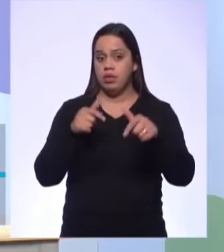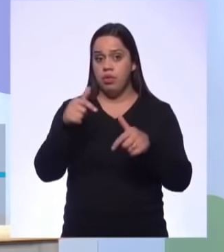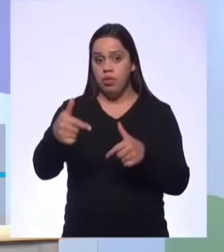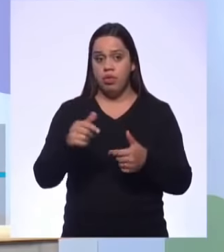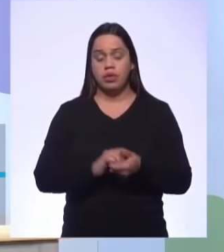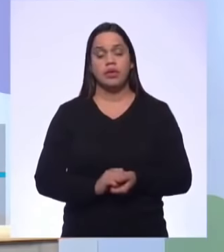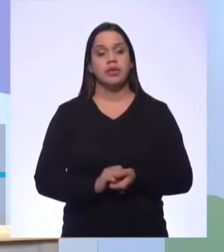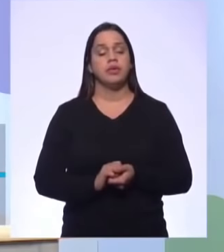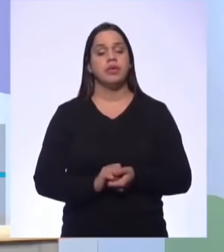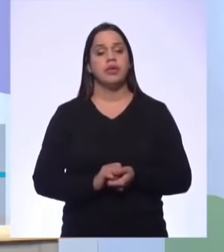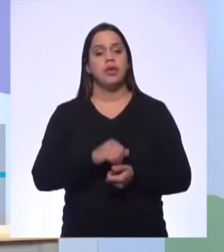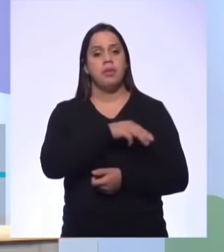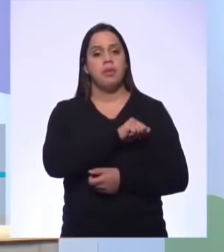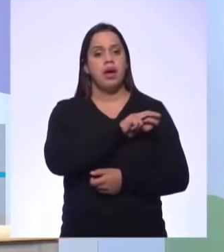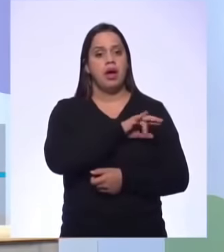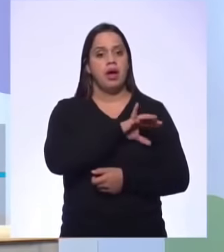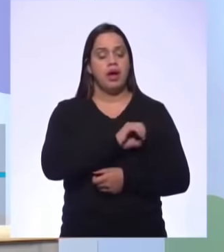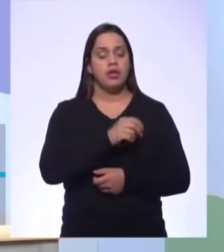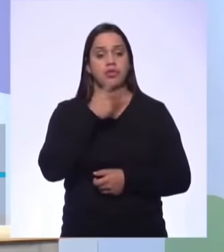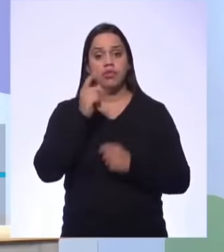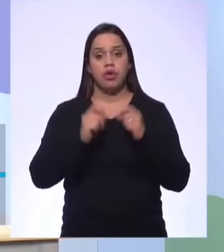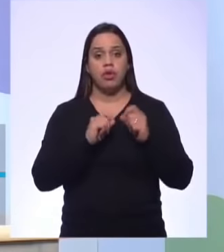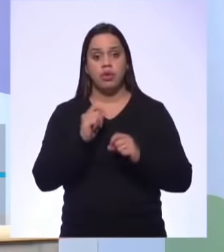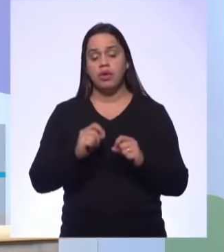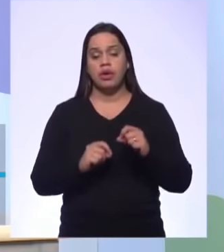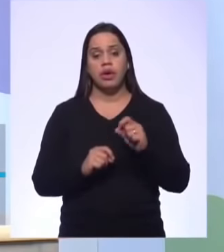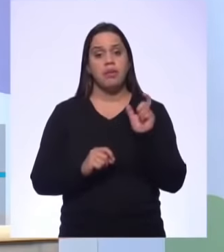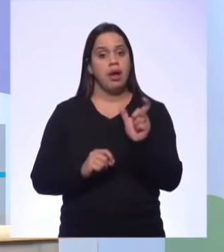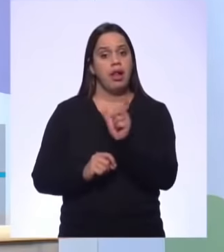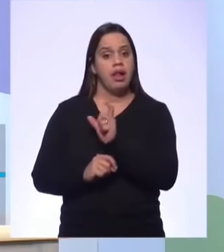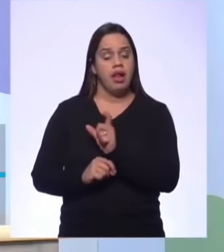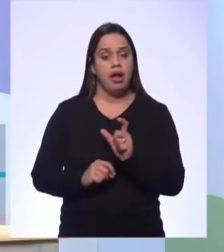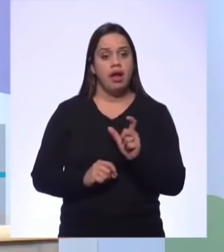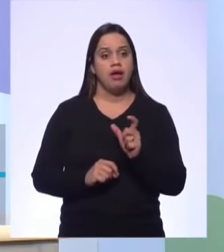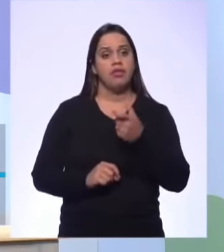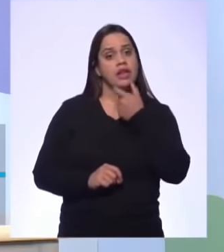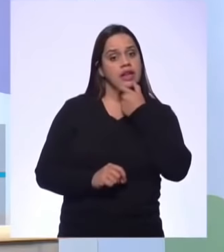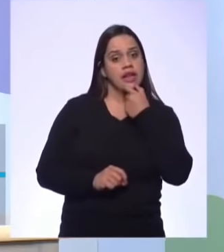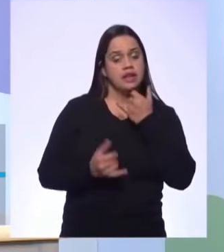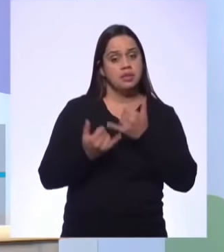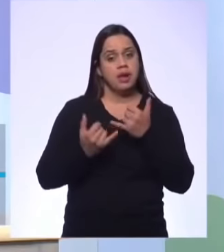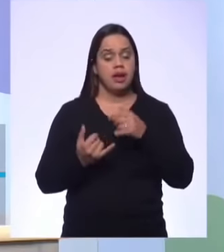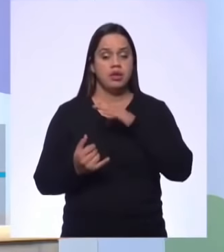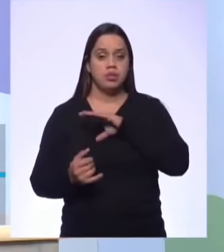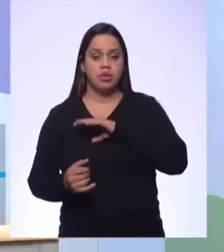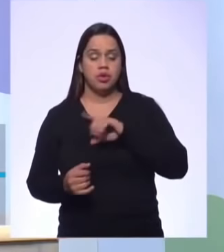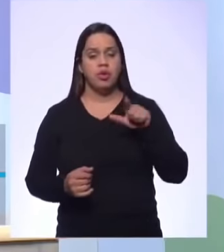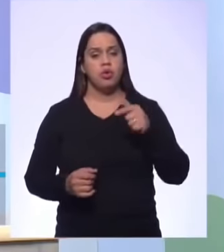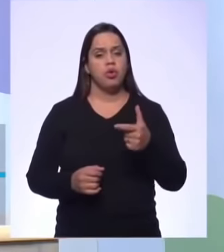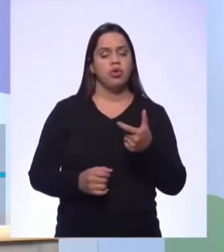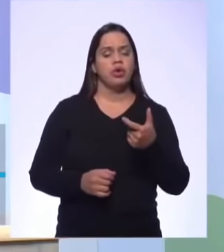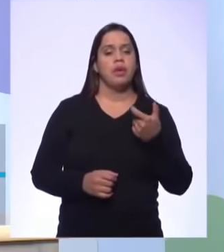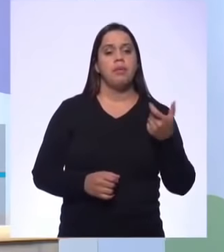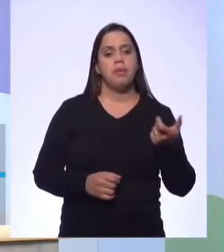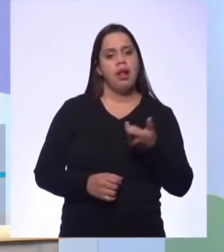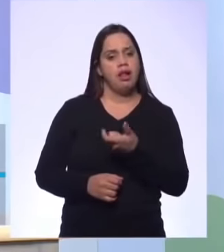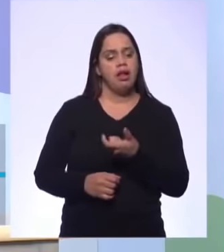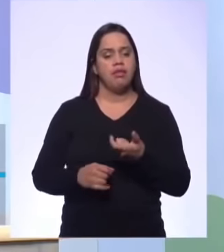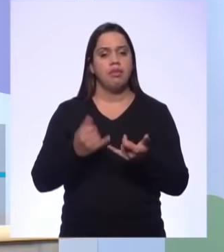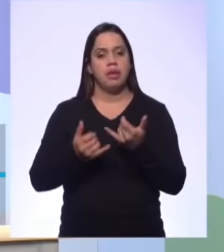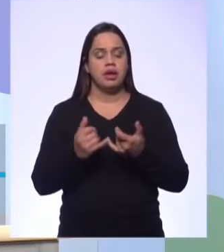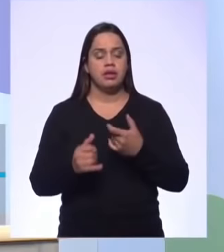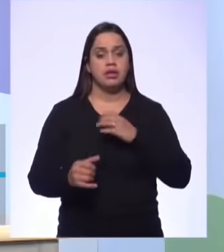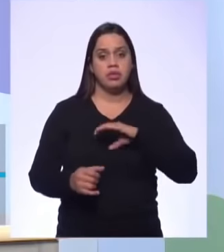O Márcio, são palavras inglesas que parecem com o português. A Ana Vitória, palavras semelhantes ao português.